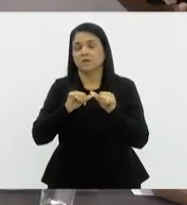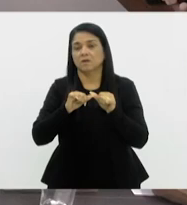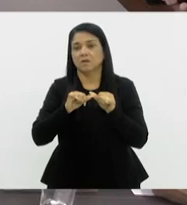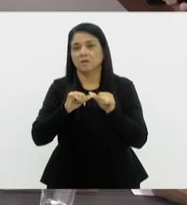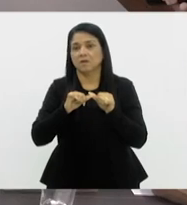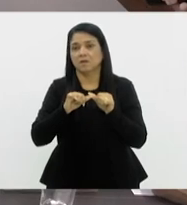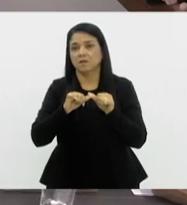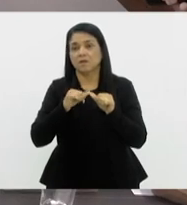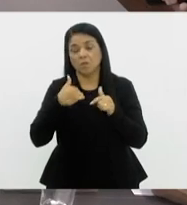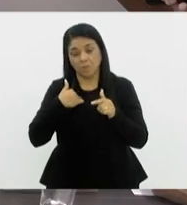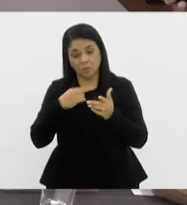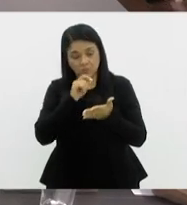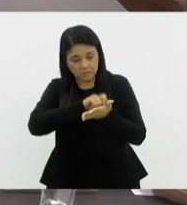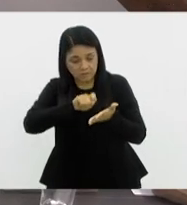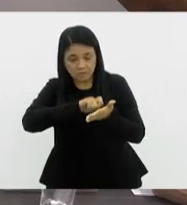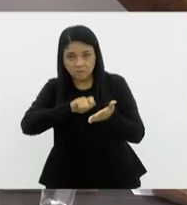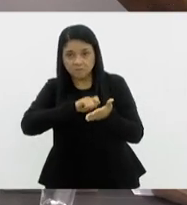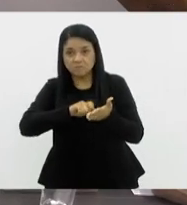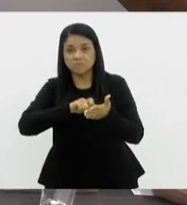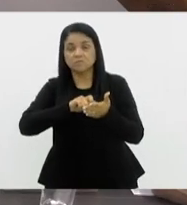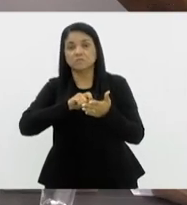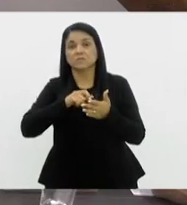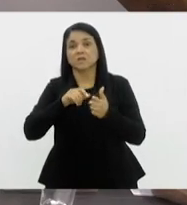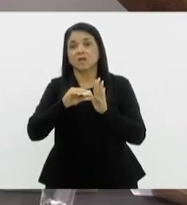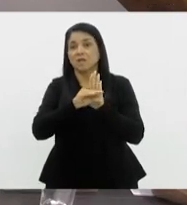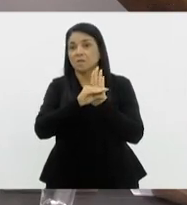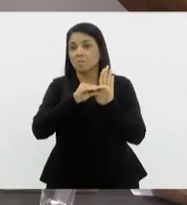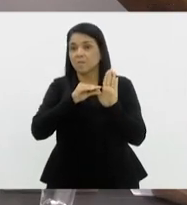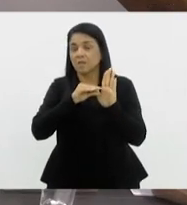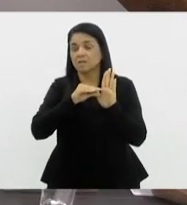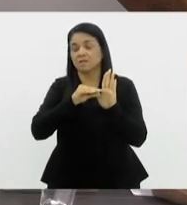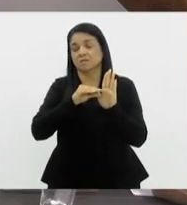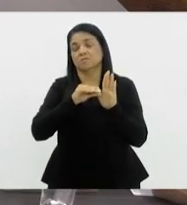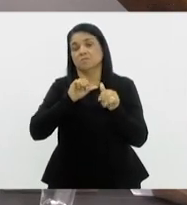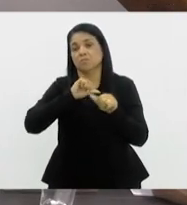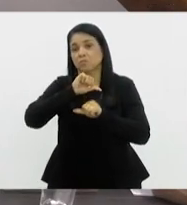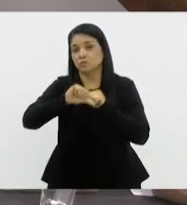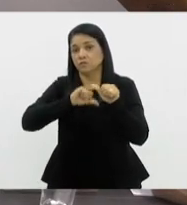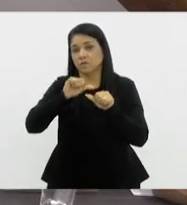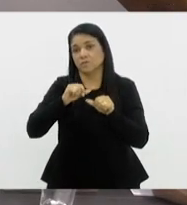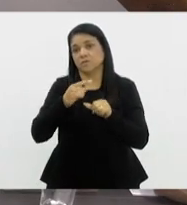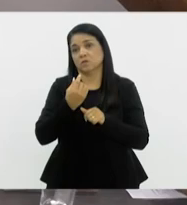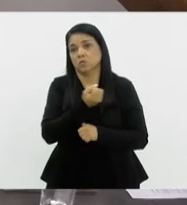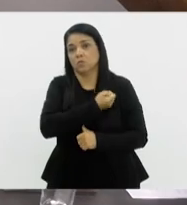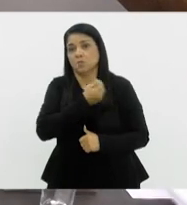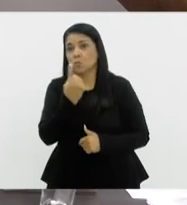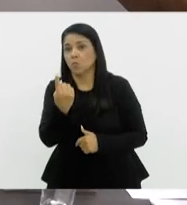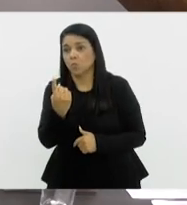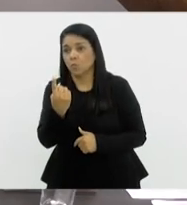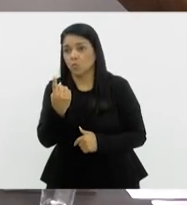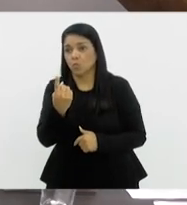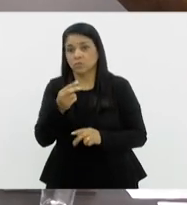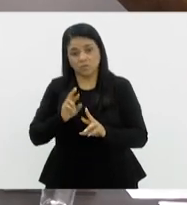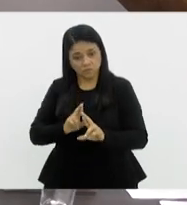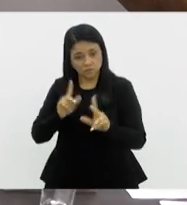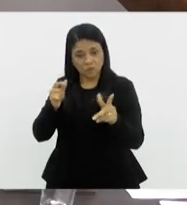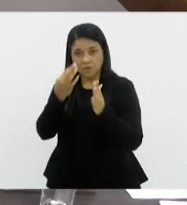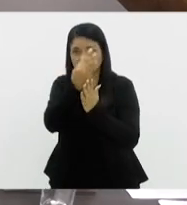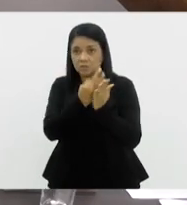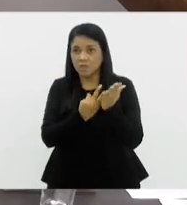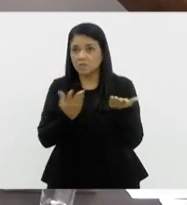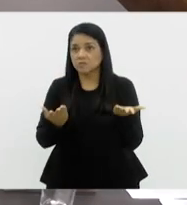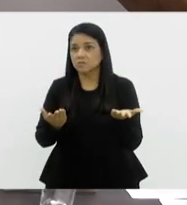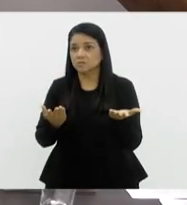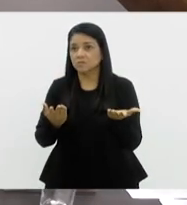mas está escrito emenda modificativa número 1. Não, está diferente aqui. Está diferente. Não, o supressivo está certo. Outro parecer. Eu